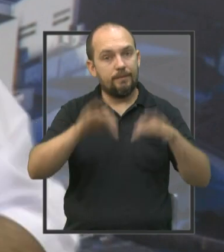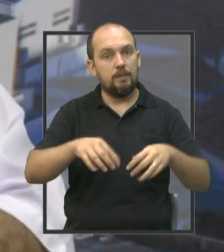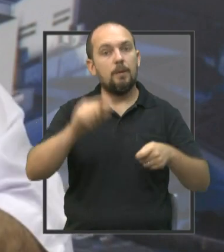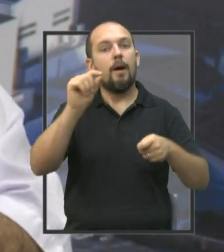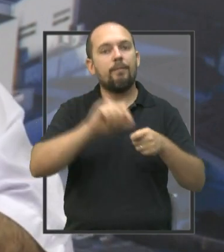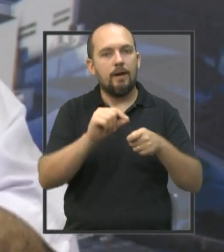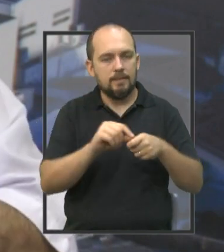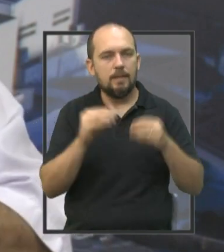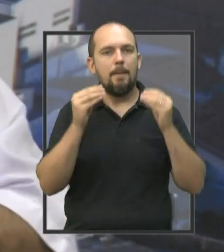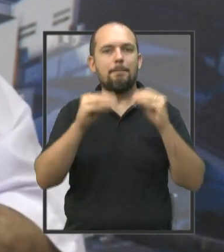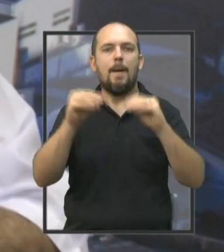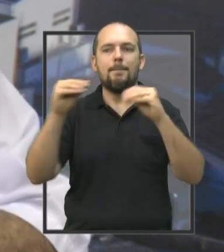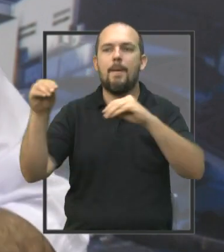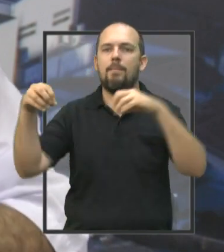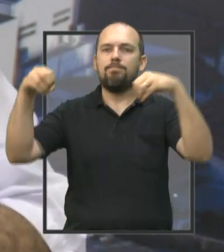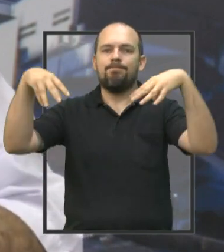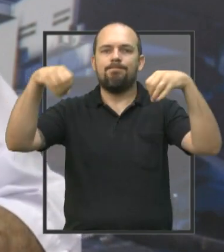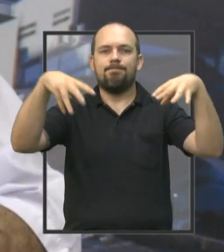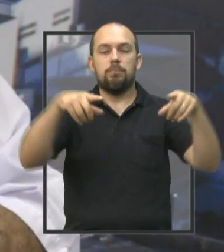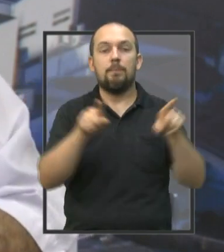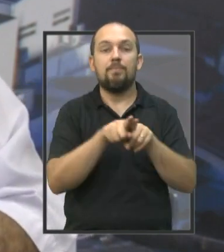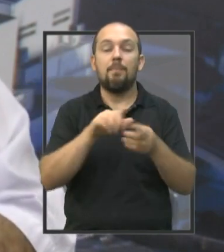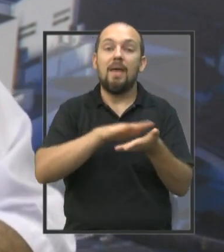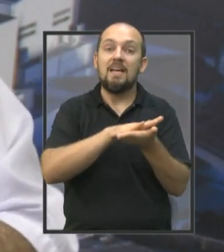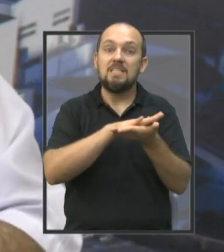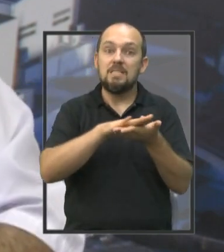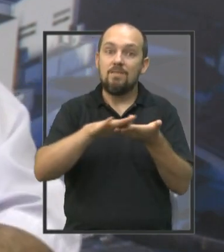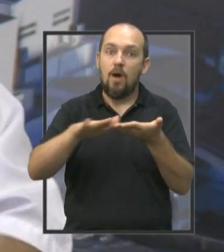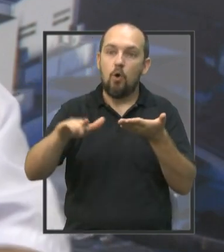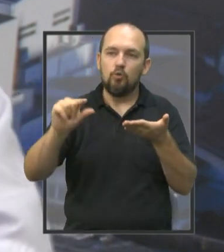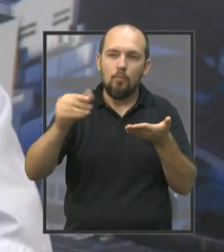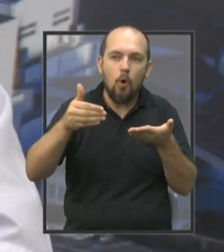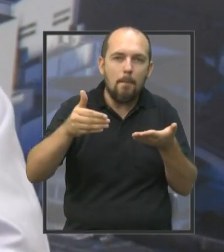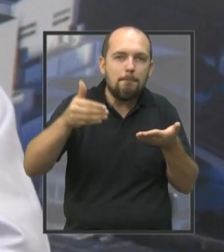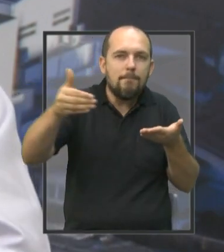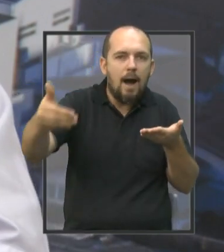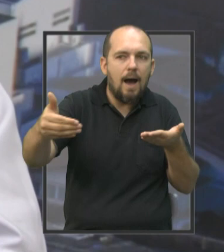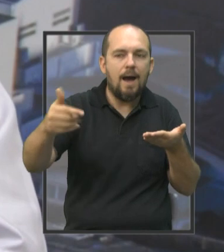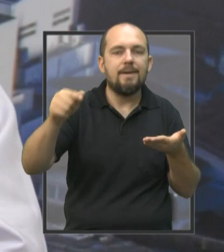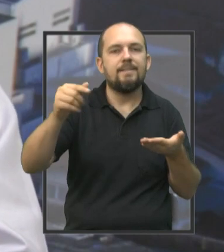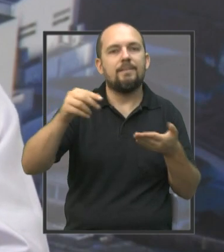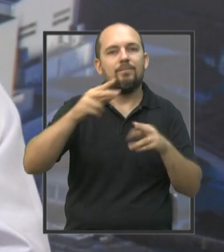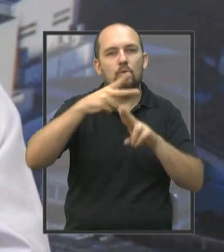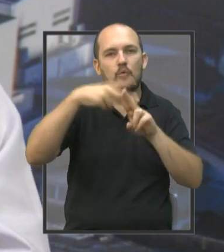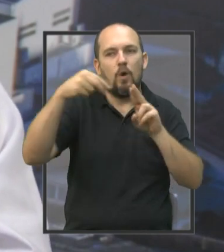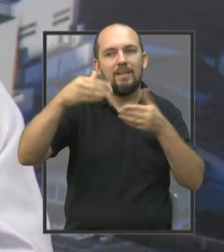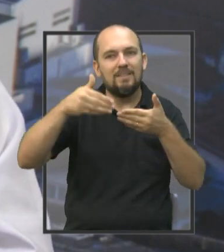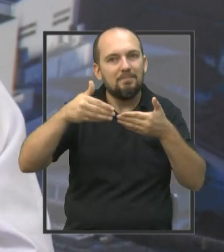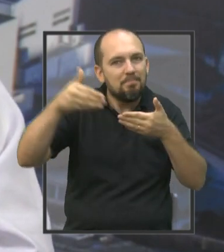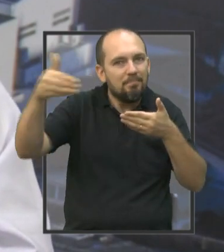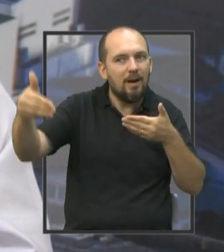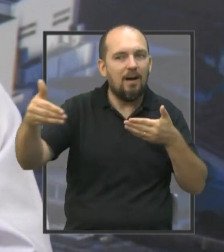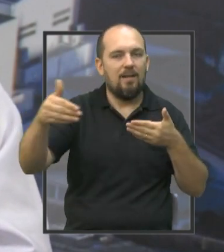a iluminação e o asfalto até um pouquinho para lá da Uno Oeste. Ali é um ponto